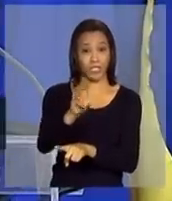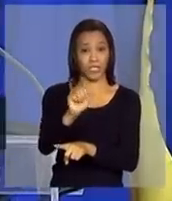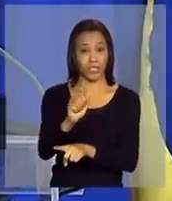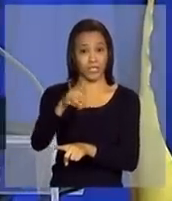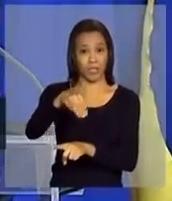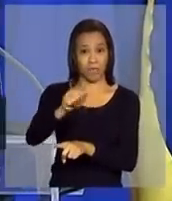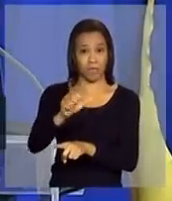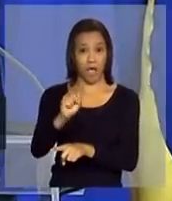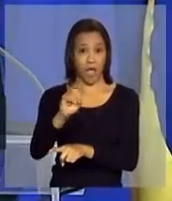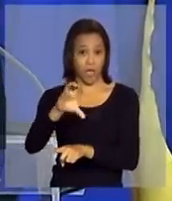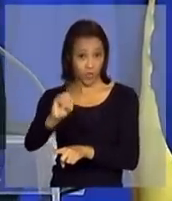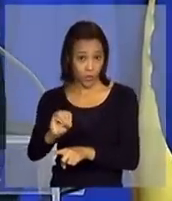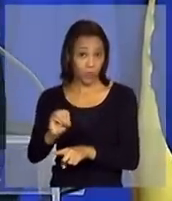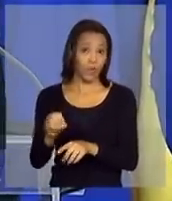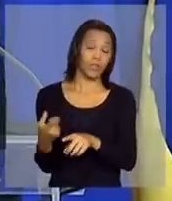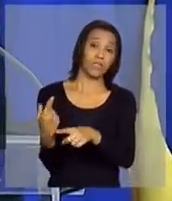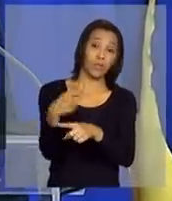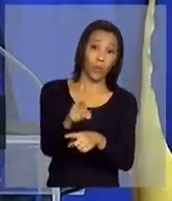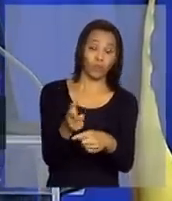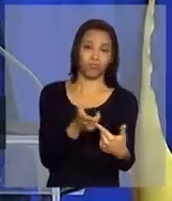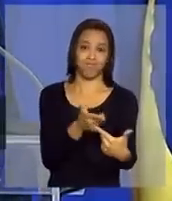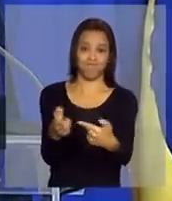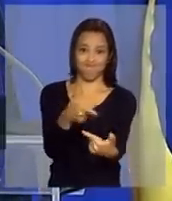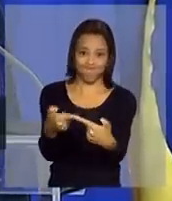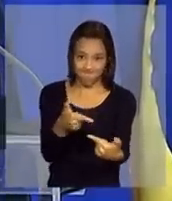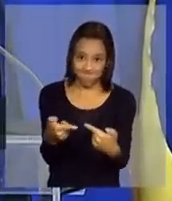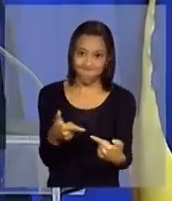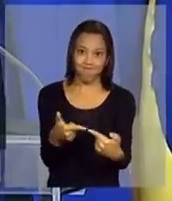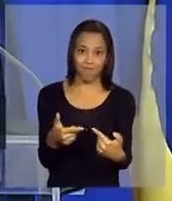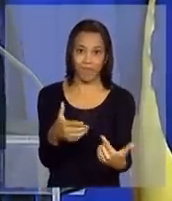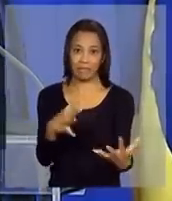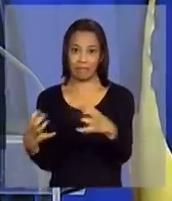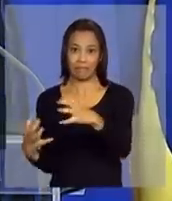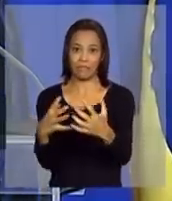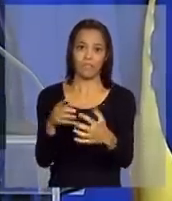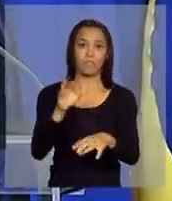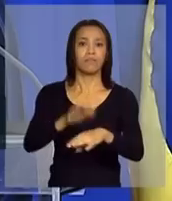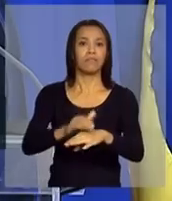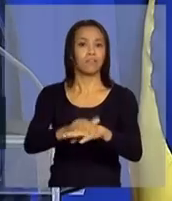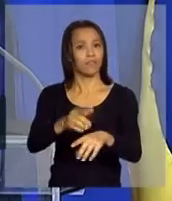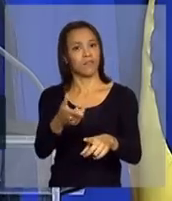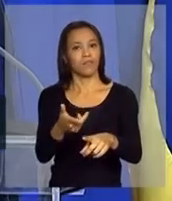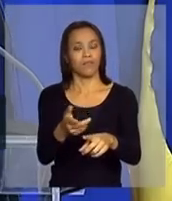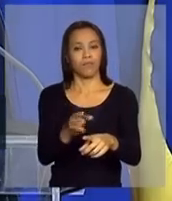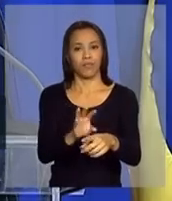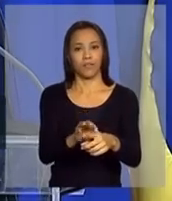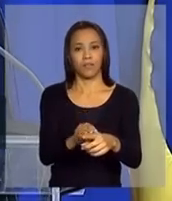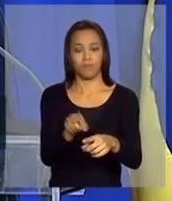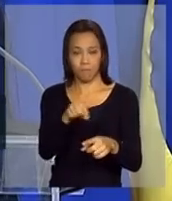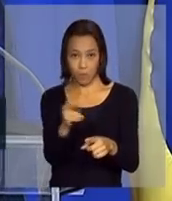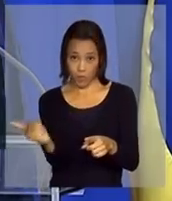oposições armadas têm tido uma postura de incremento